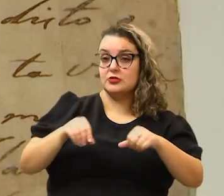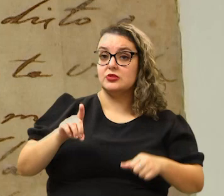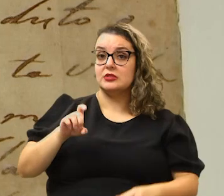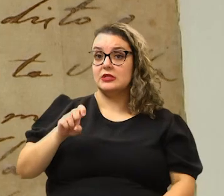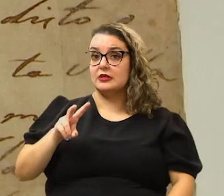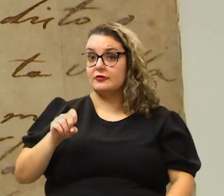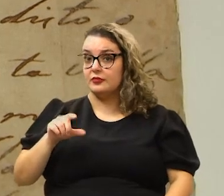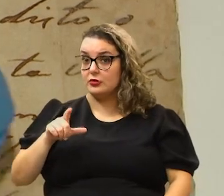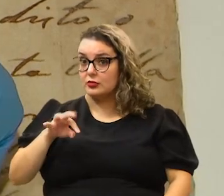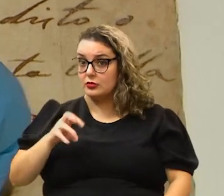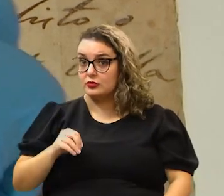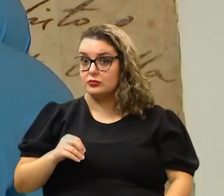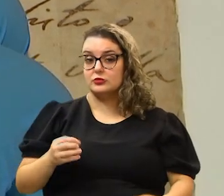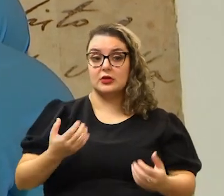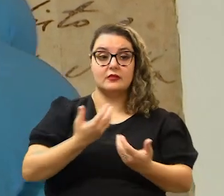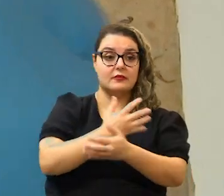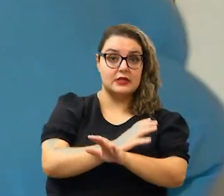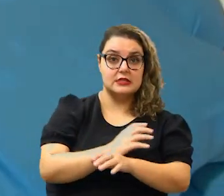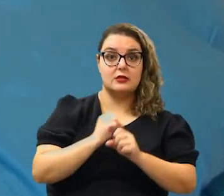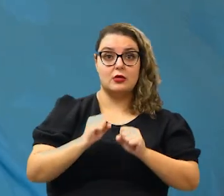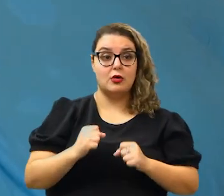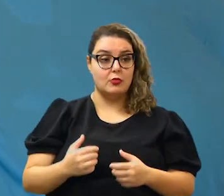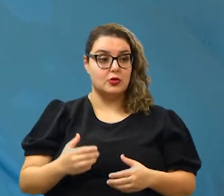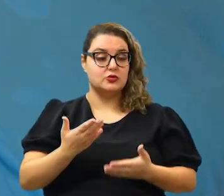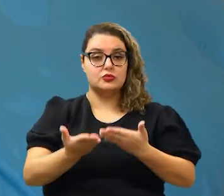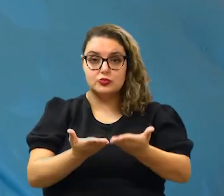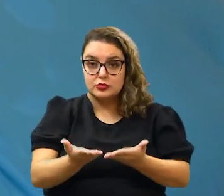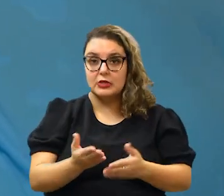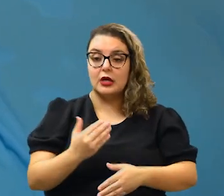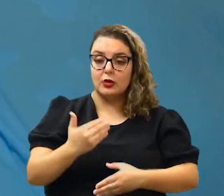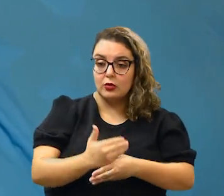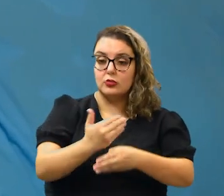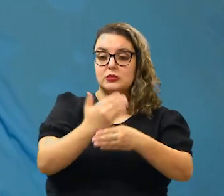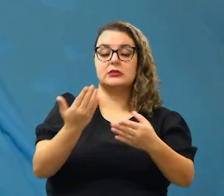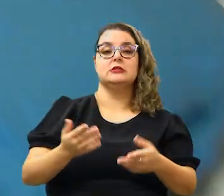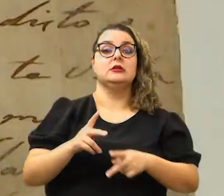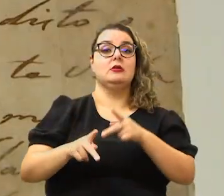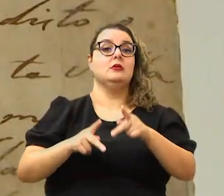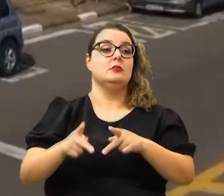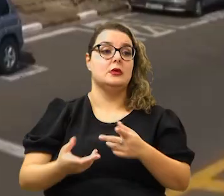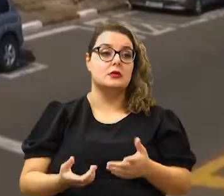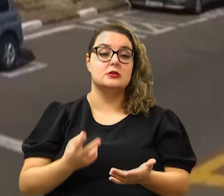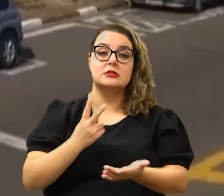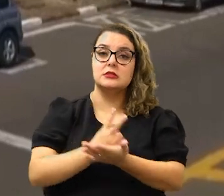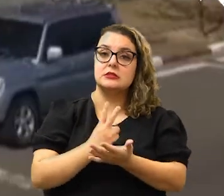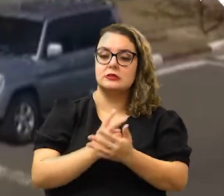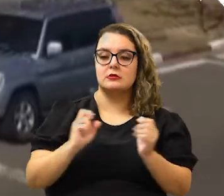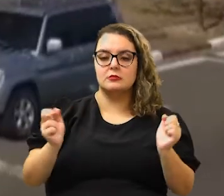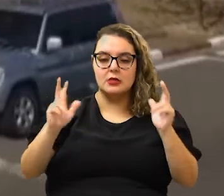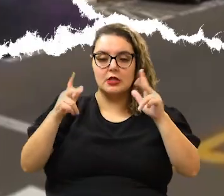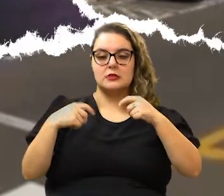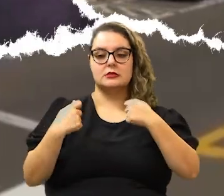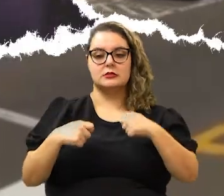seus direitos, para fazer valer, conseguir transformar essa cidade.